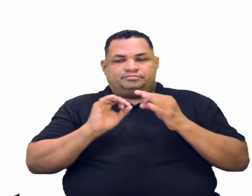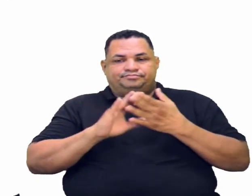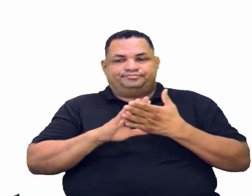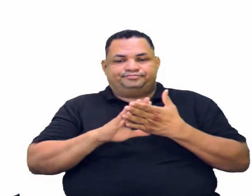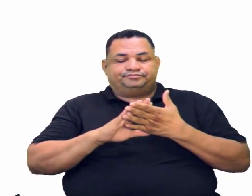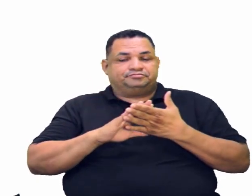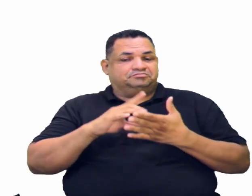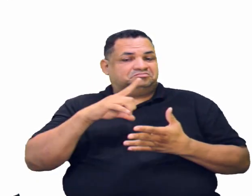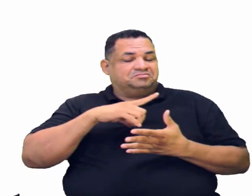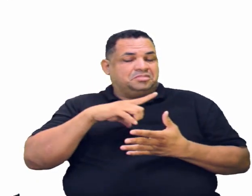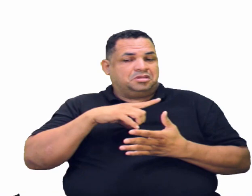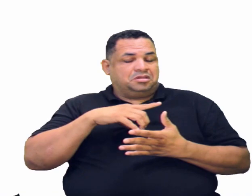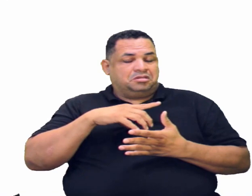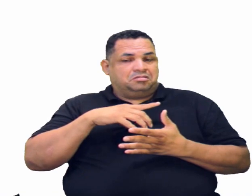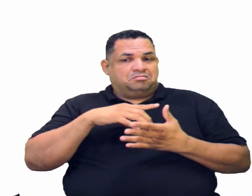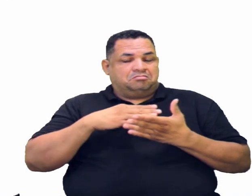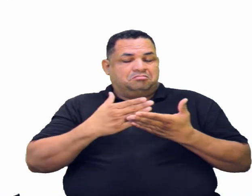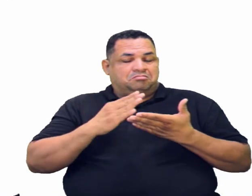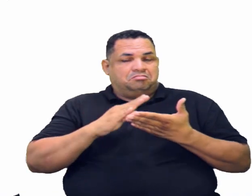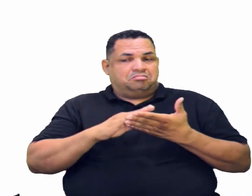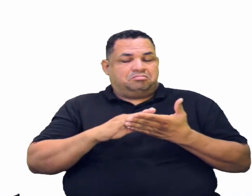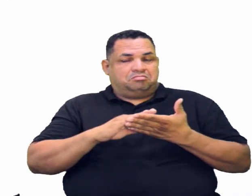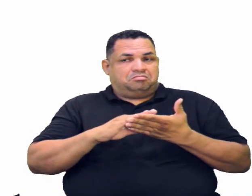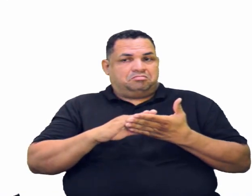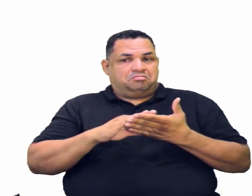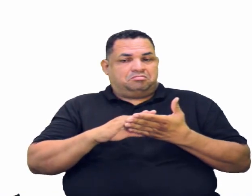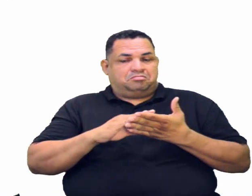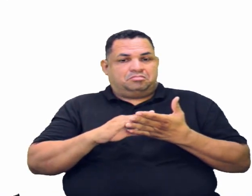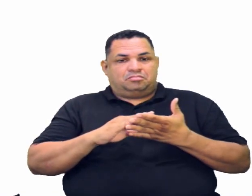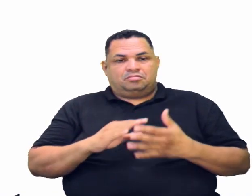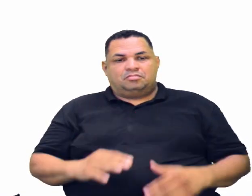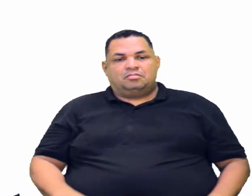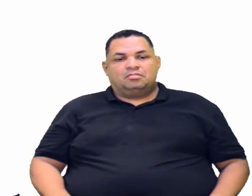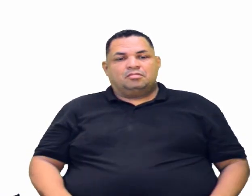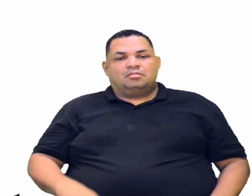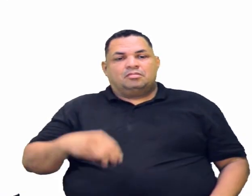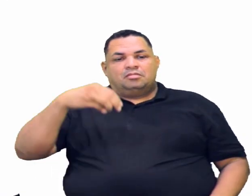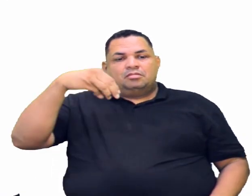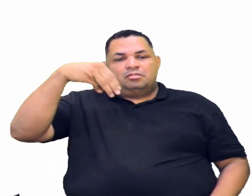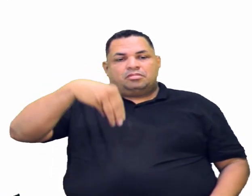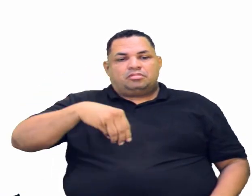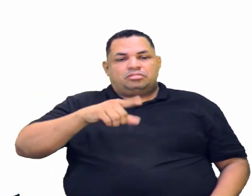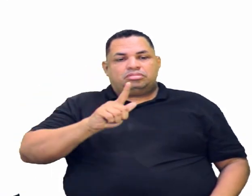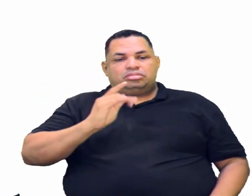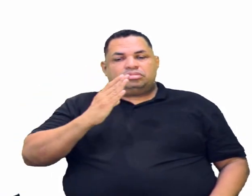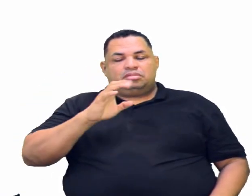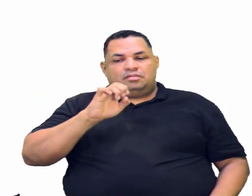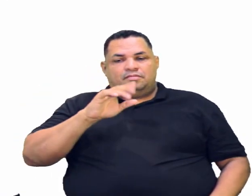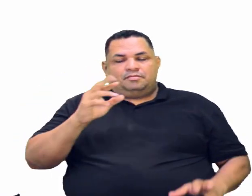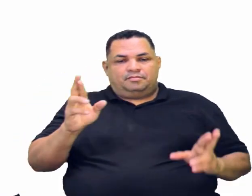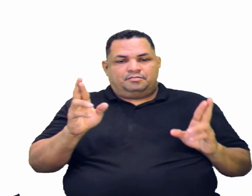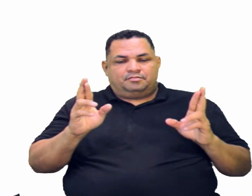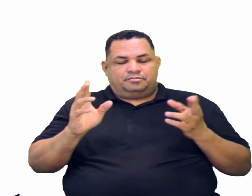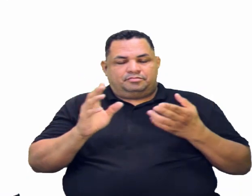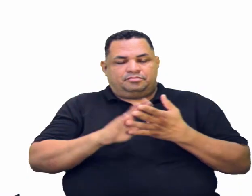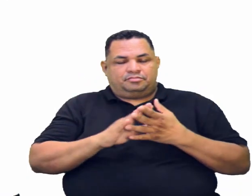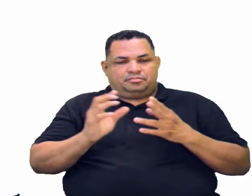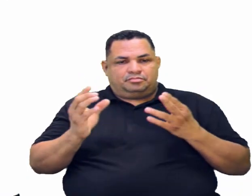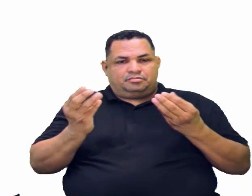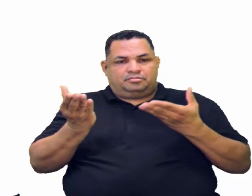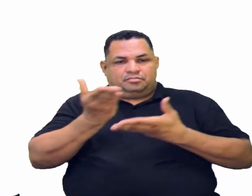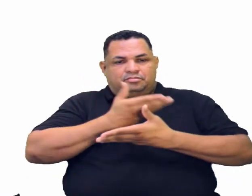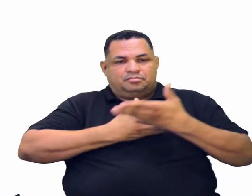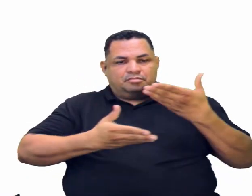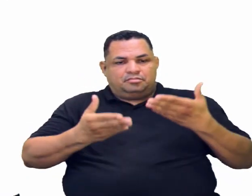Sobrou quem, professora? Sobrou esse cara aqui, ó, o MgCl, que vai interagir com a hidroxila da